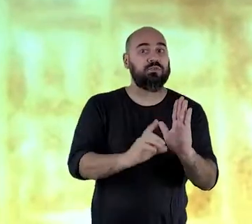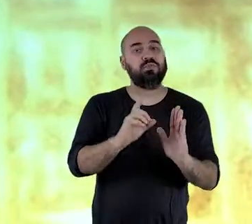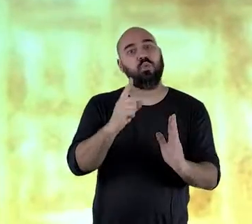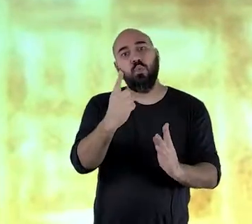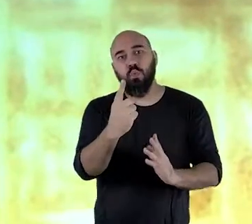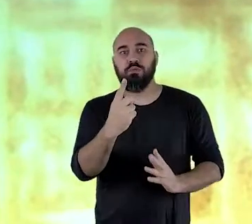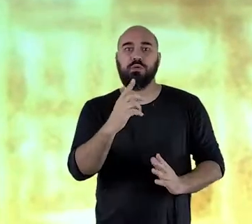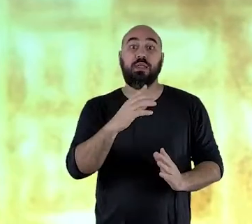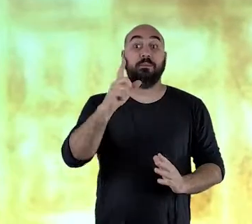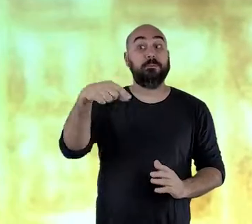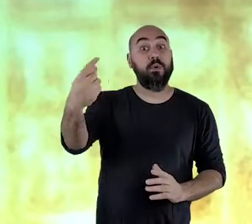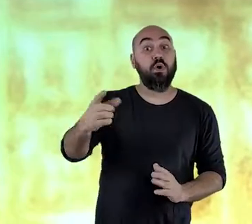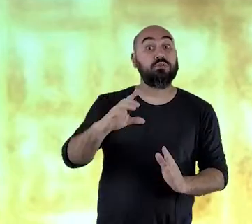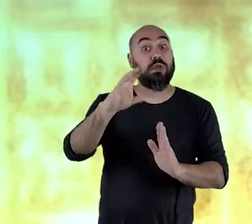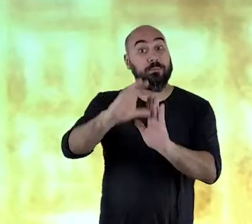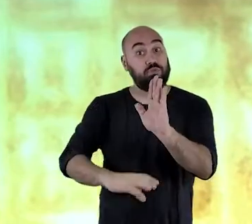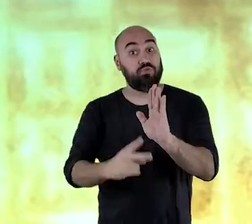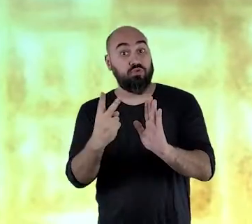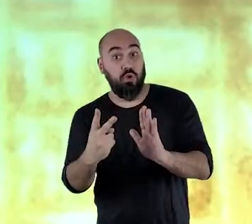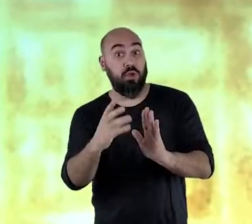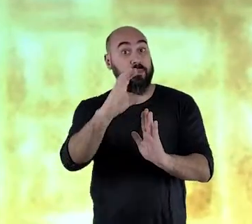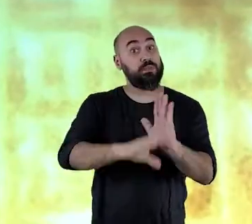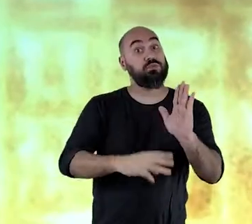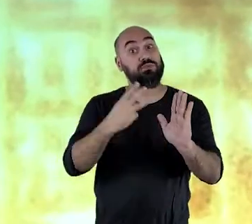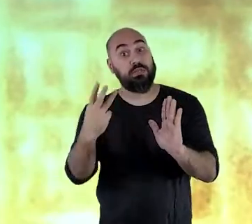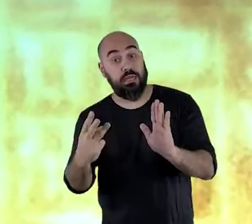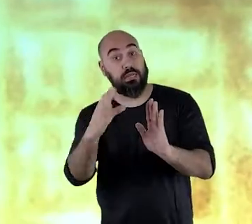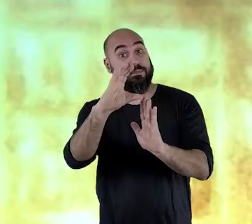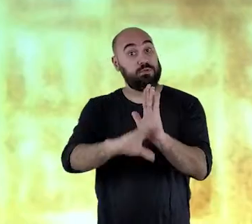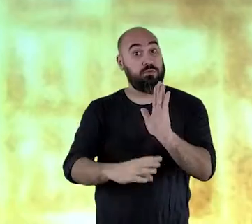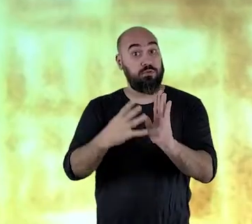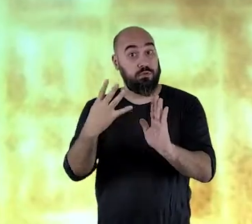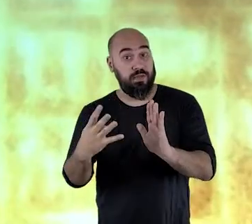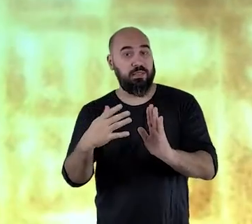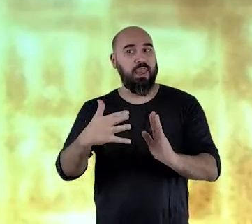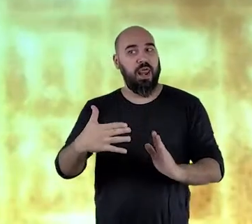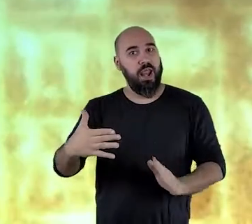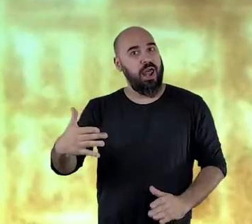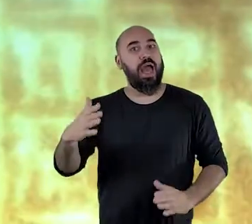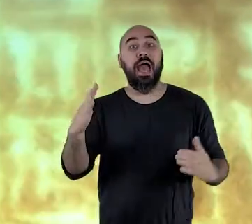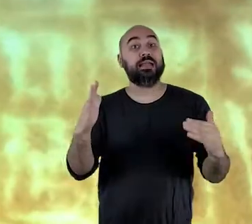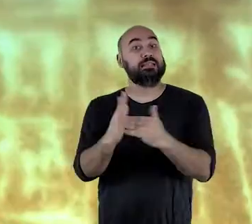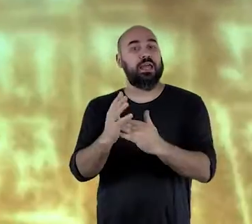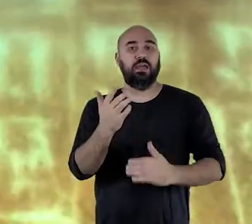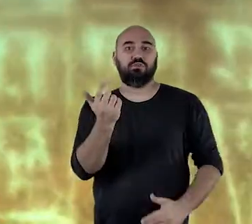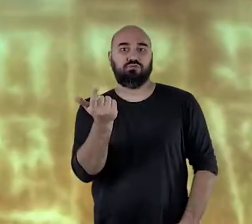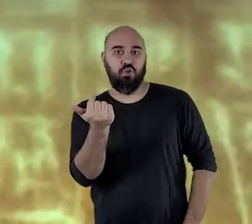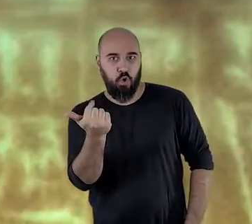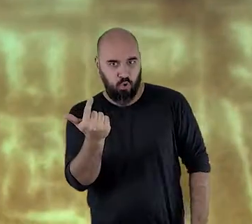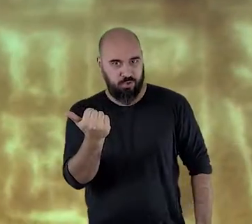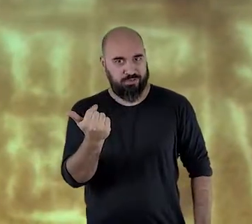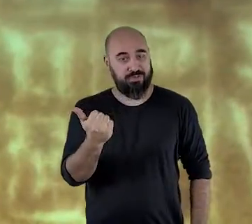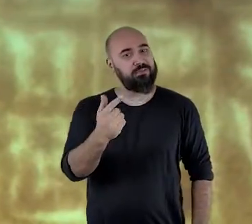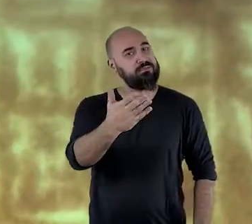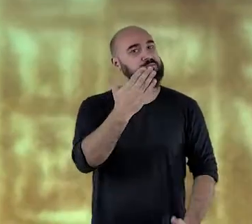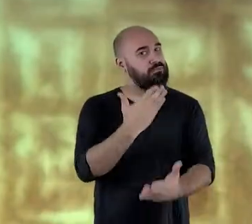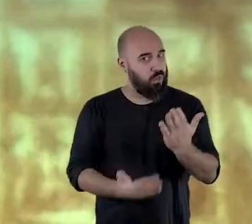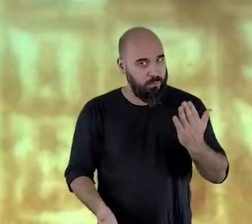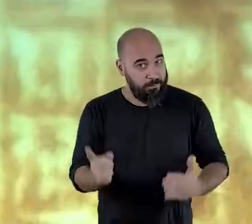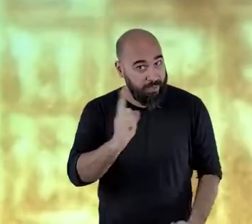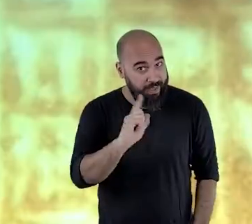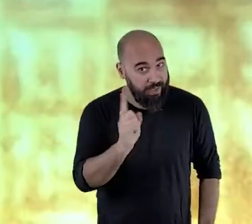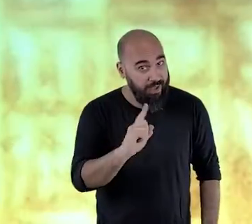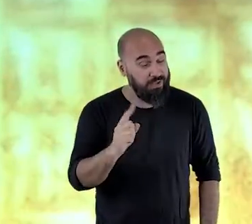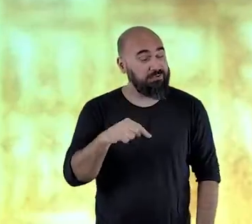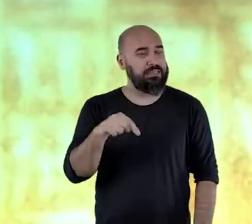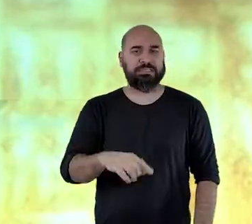que vem o 2, o 3, o 4, o 5, até o 12º capítulo. Você não pode perder esta série porque ela